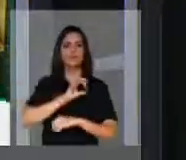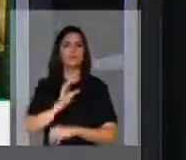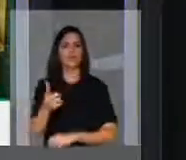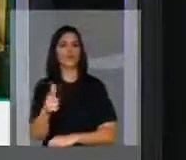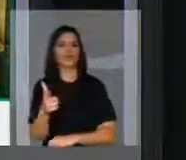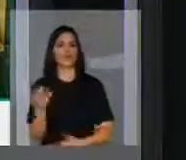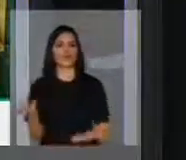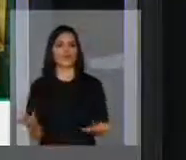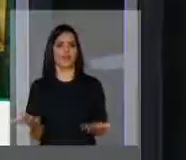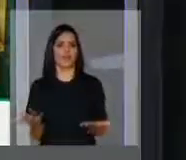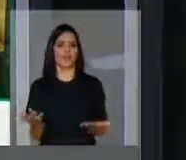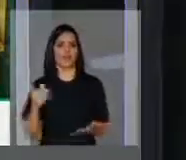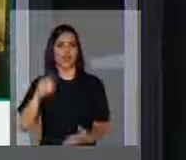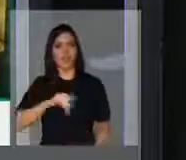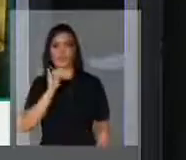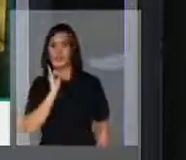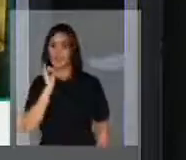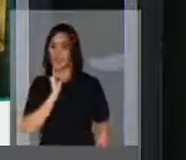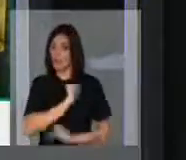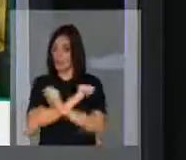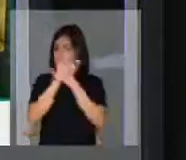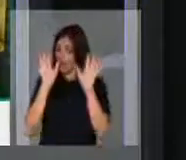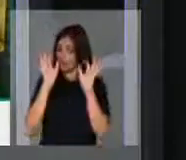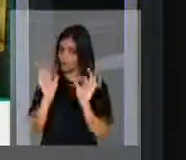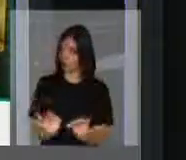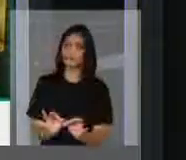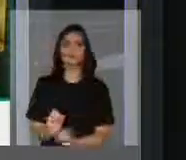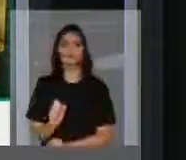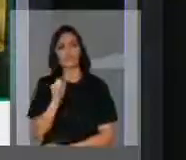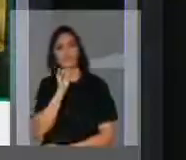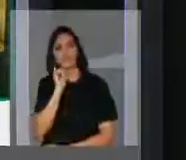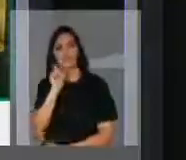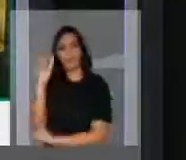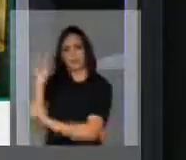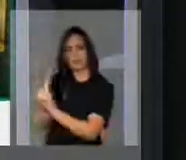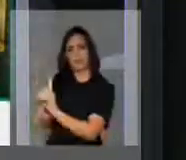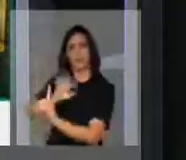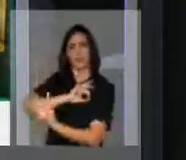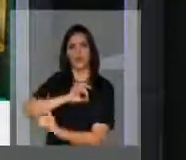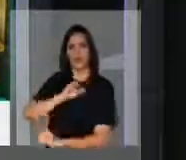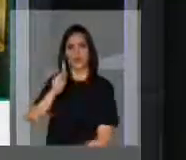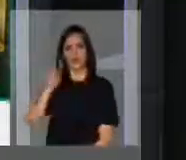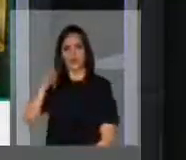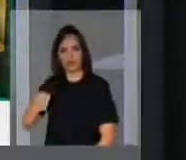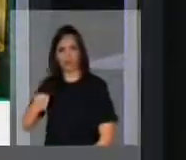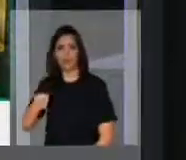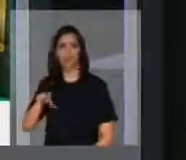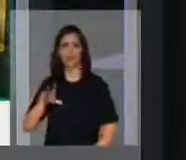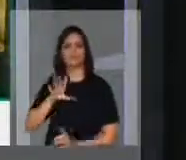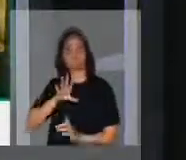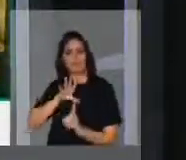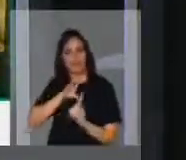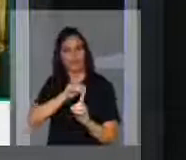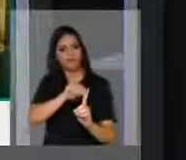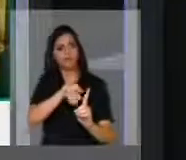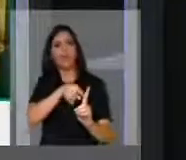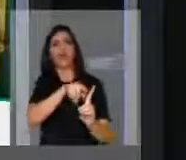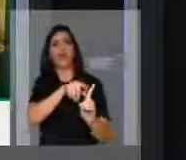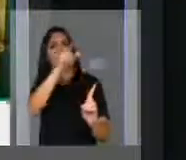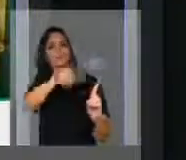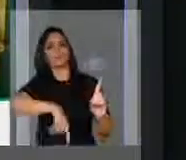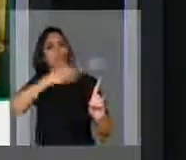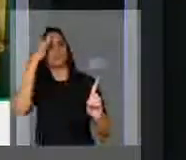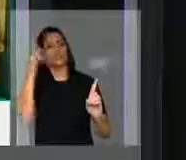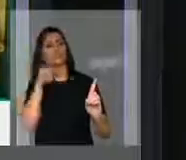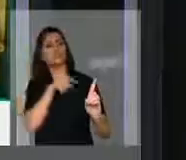num exemplo mais claro. Se um policial militar faz uma abordagem na rua de